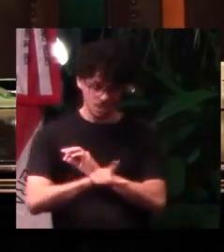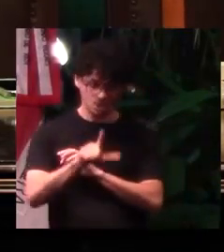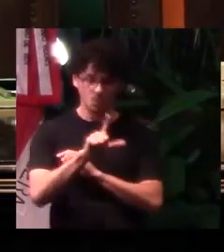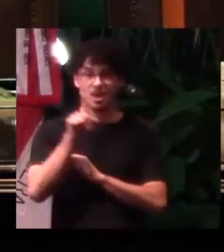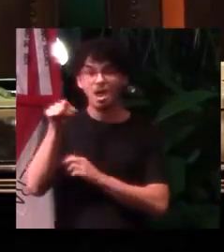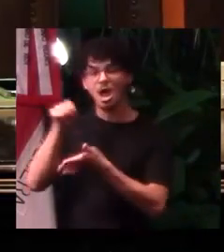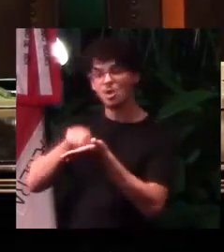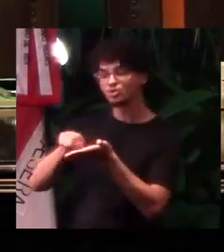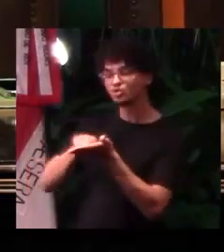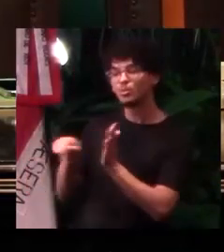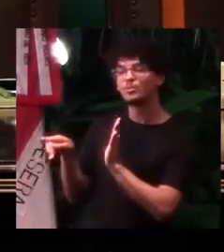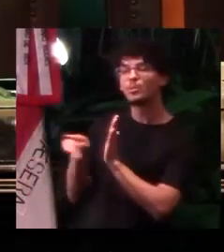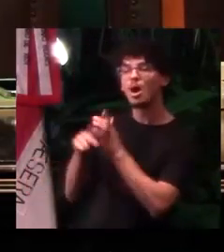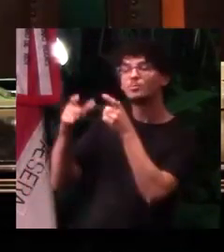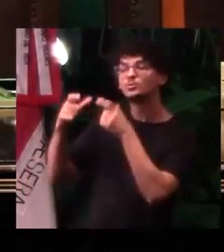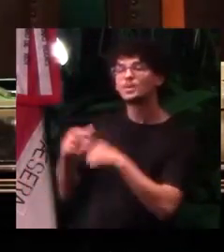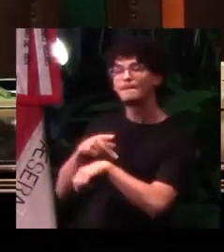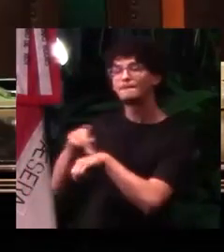se chama